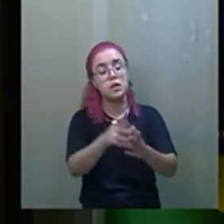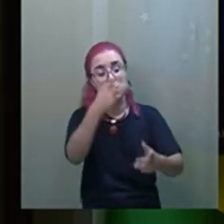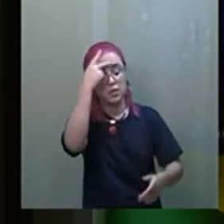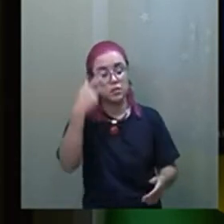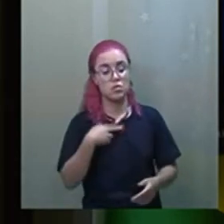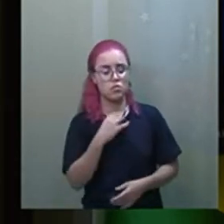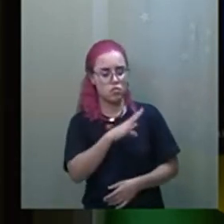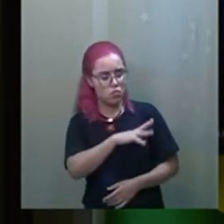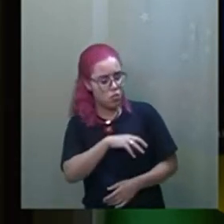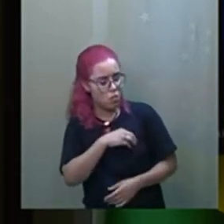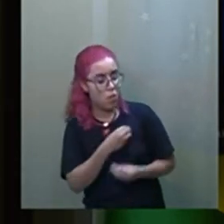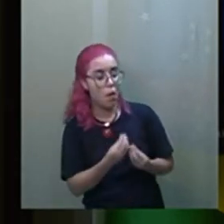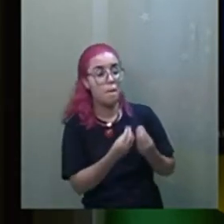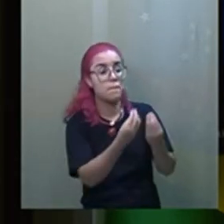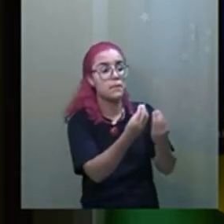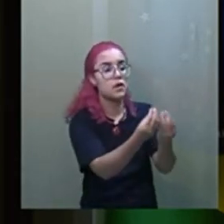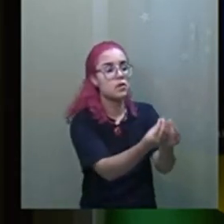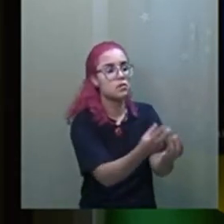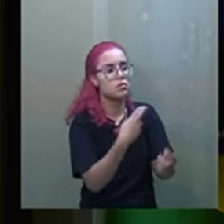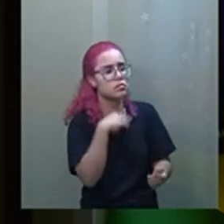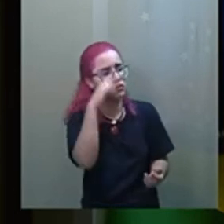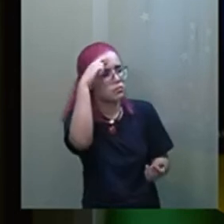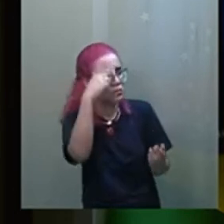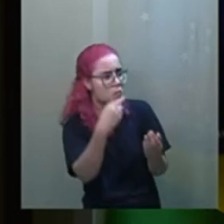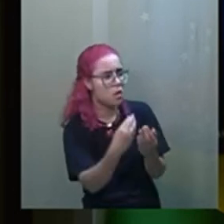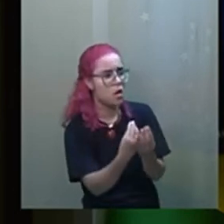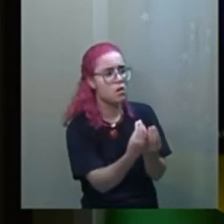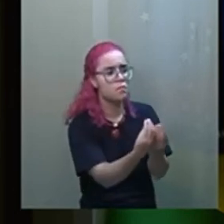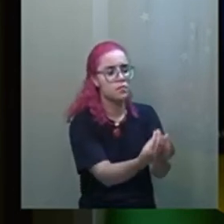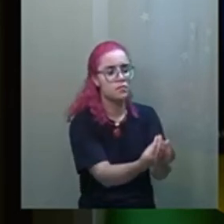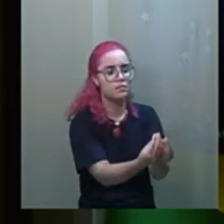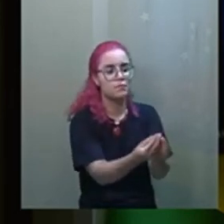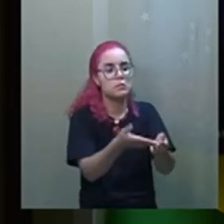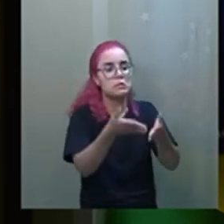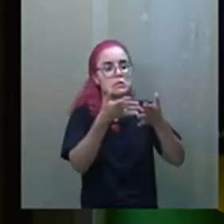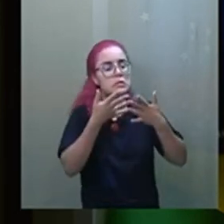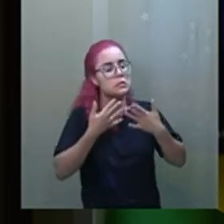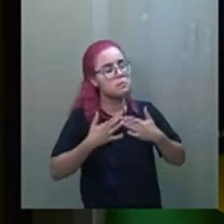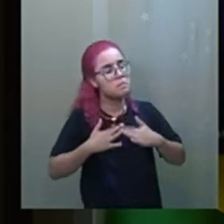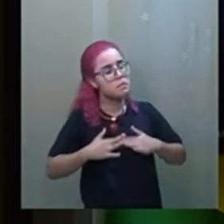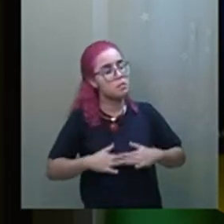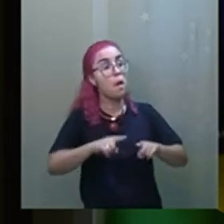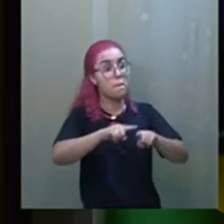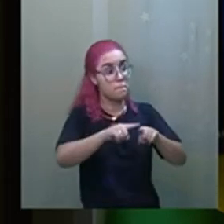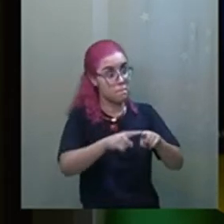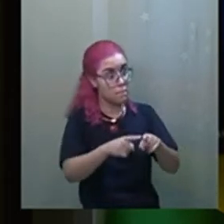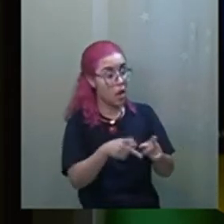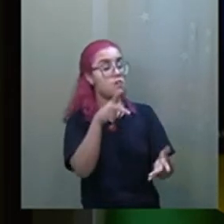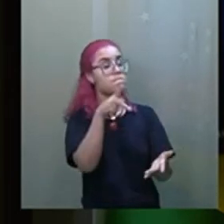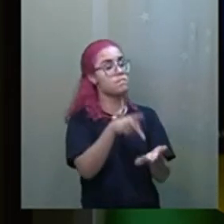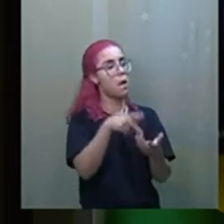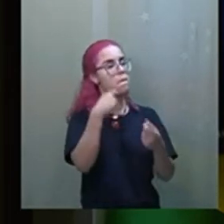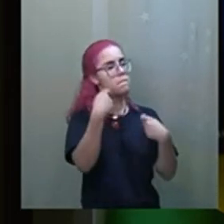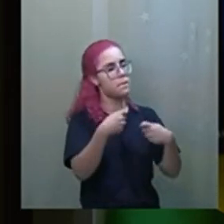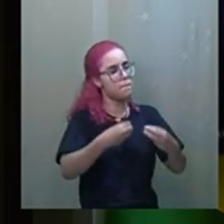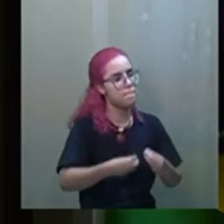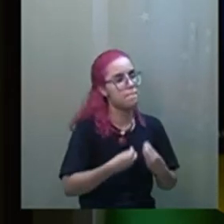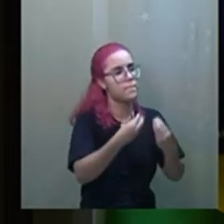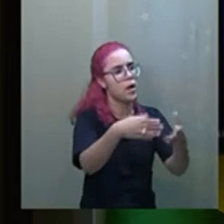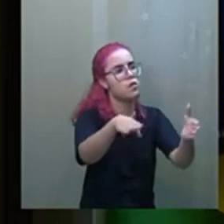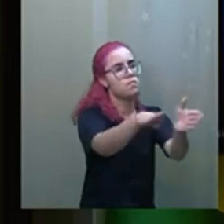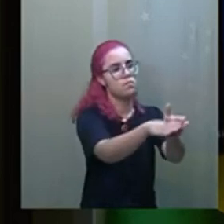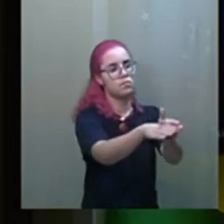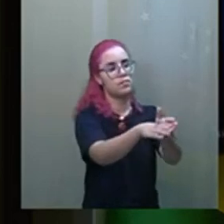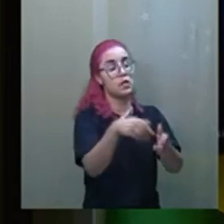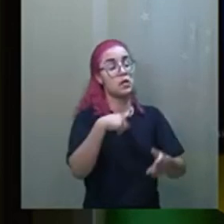com amor, com respeito, de forma pacífica, mas a verdade precisa ser entregue. E eu acredito no